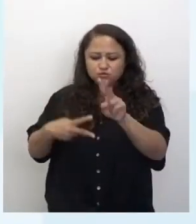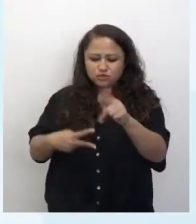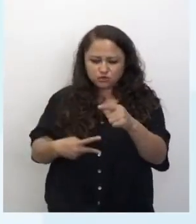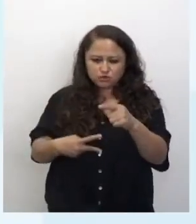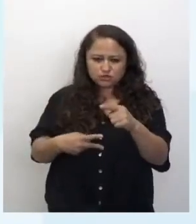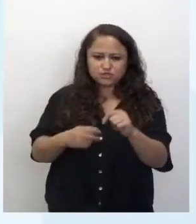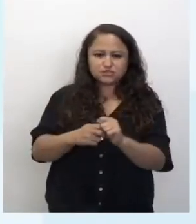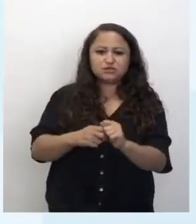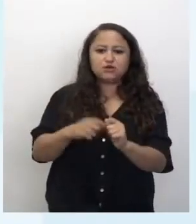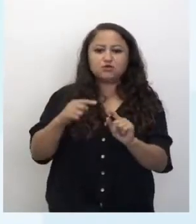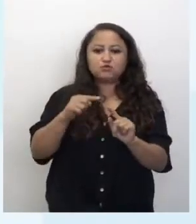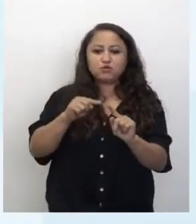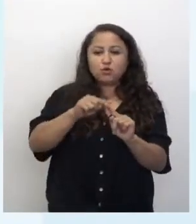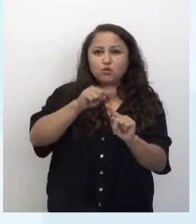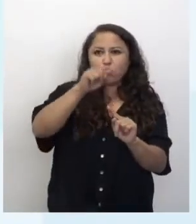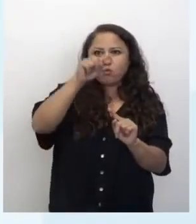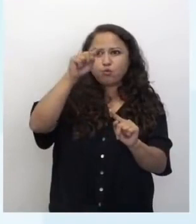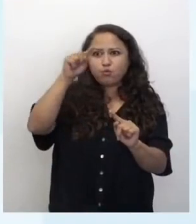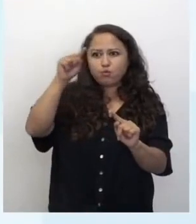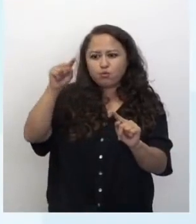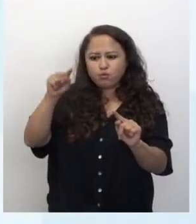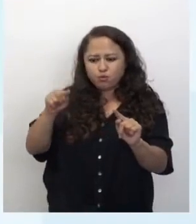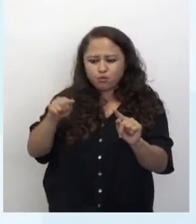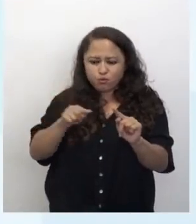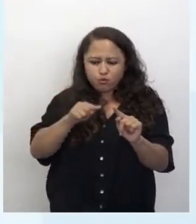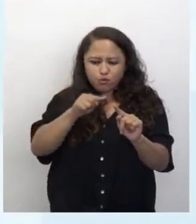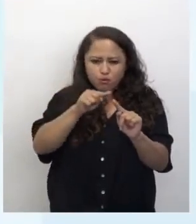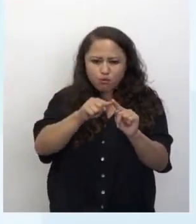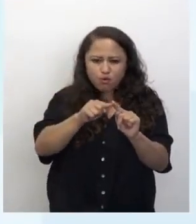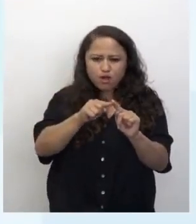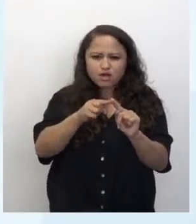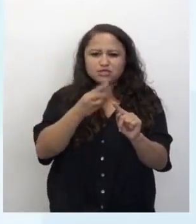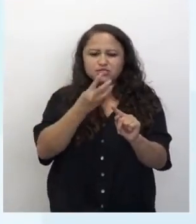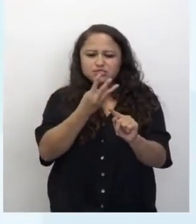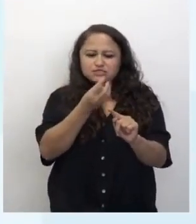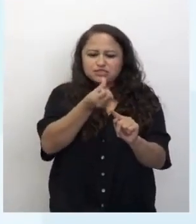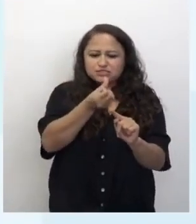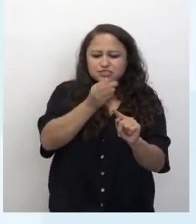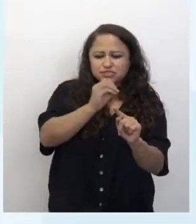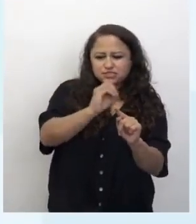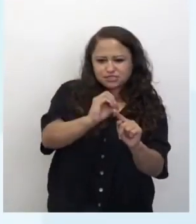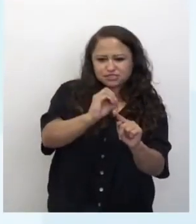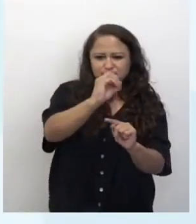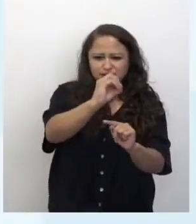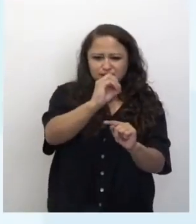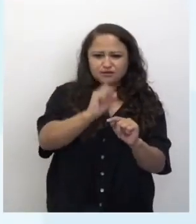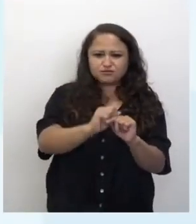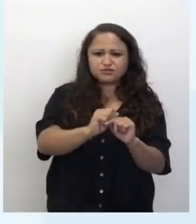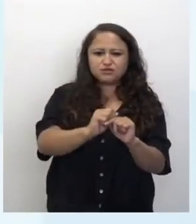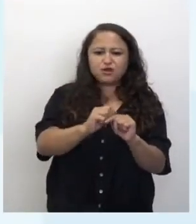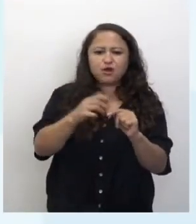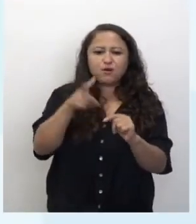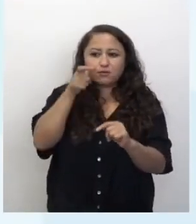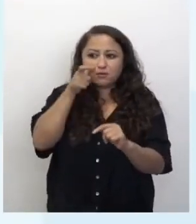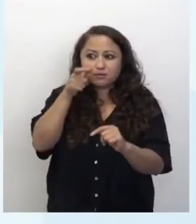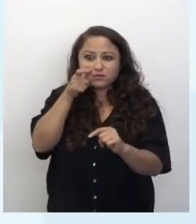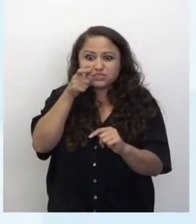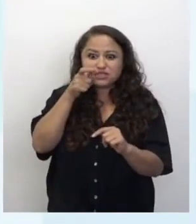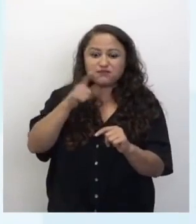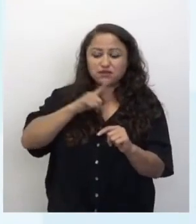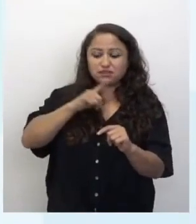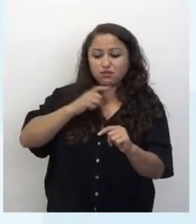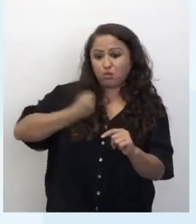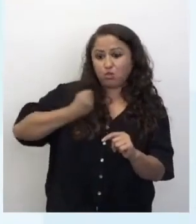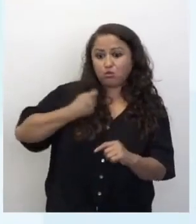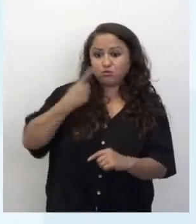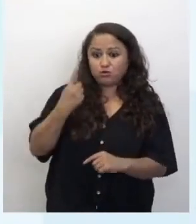em 360 graus, que é o 2π radianos. Observe que aqui eu coloquei o número 1 e aqui